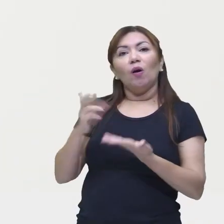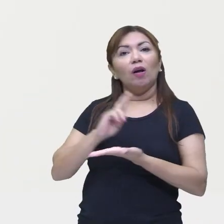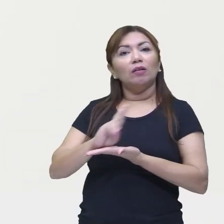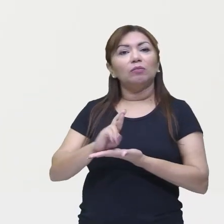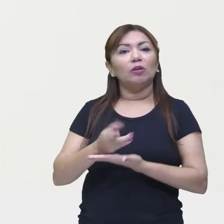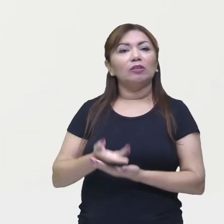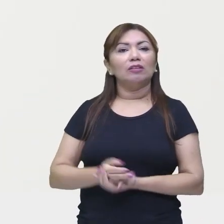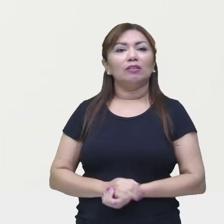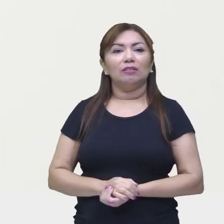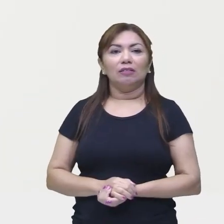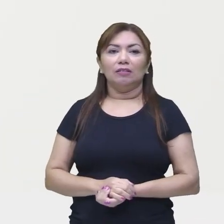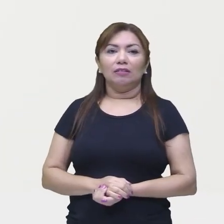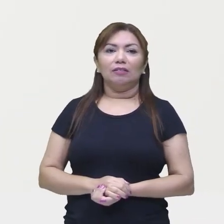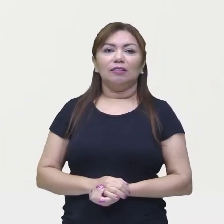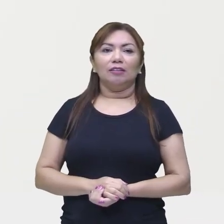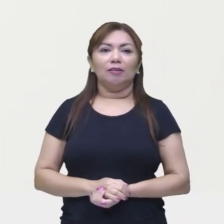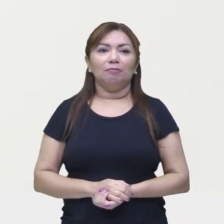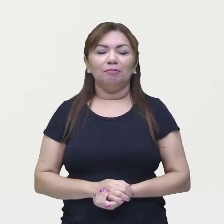respostas.